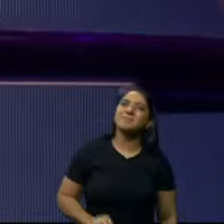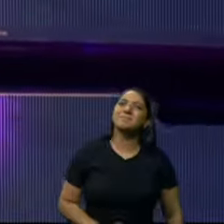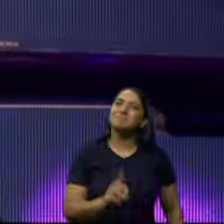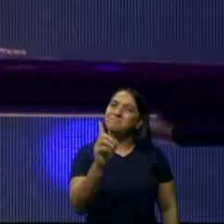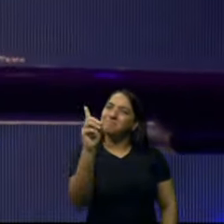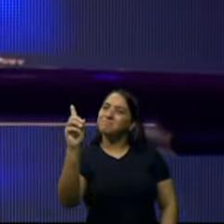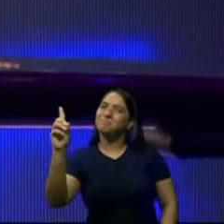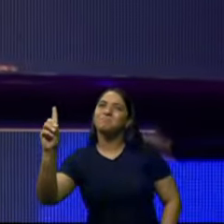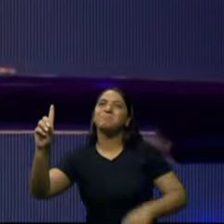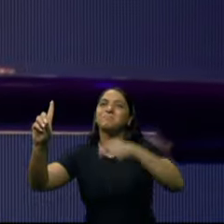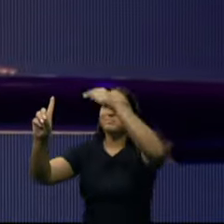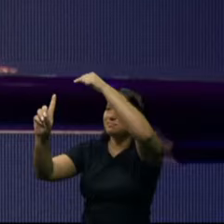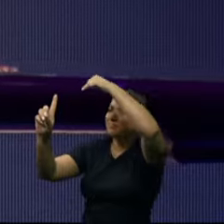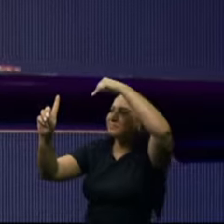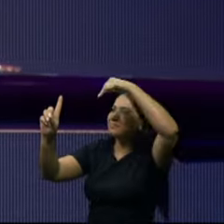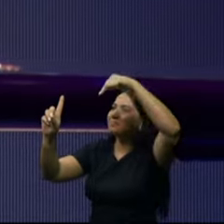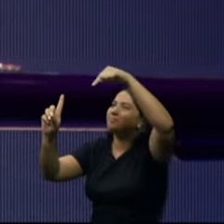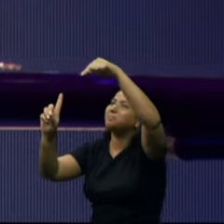a